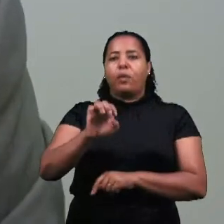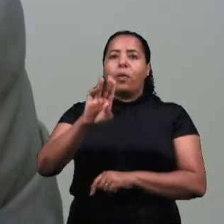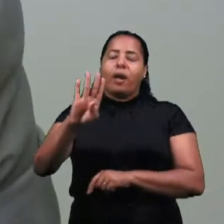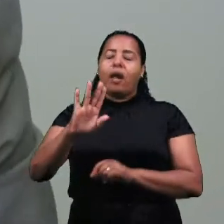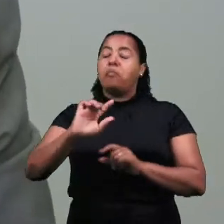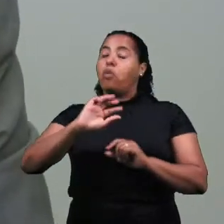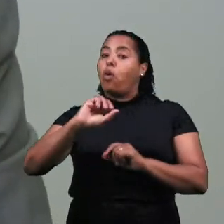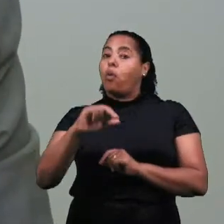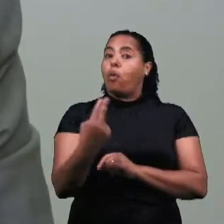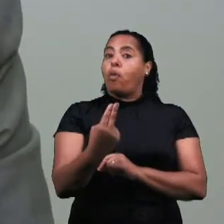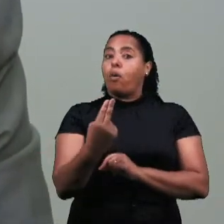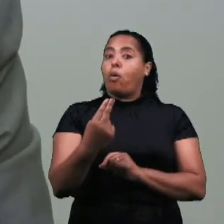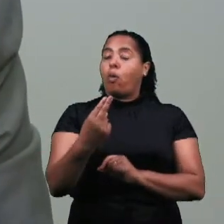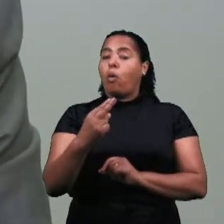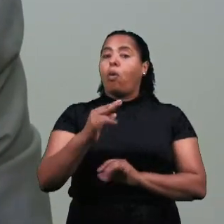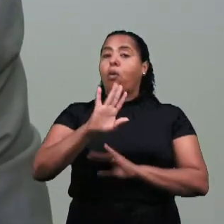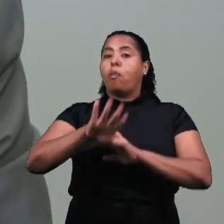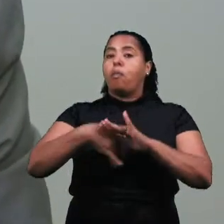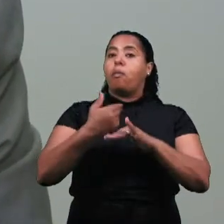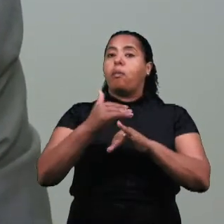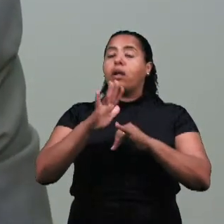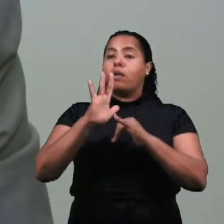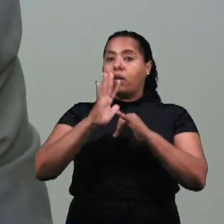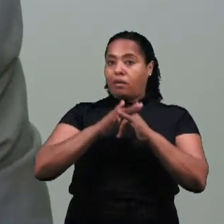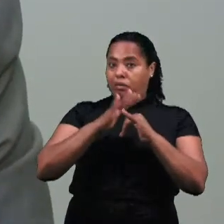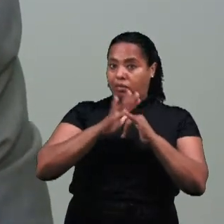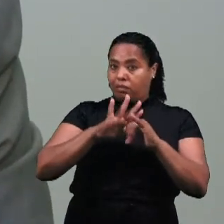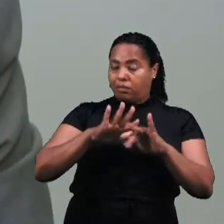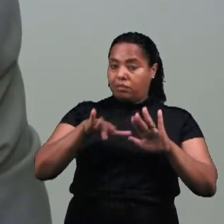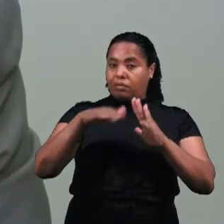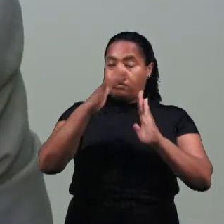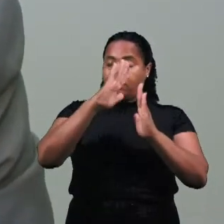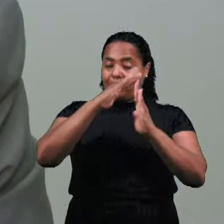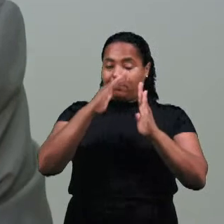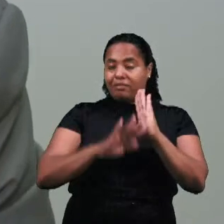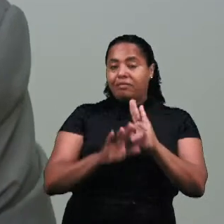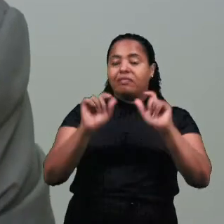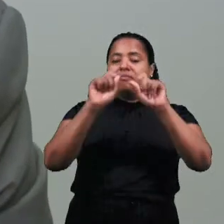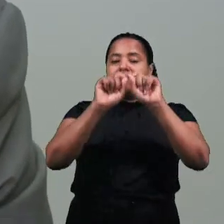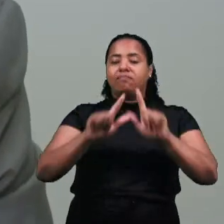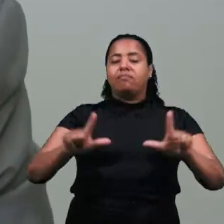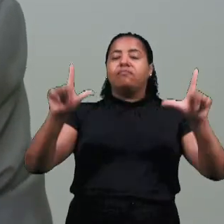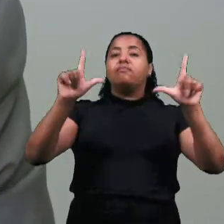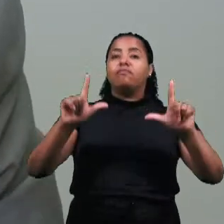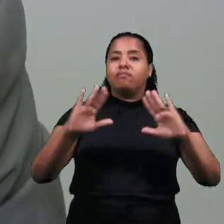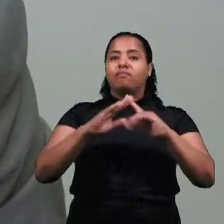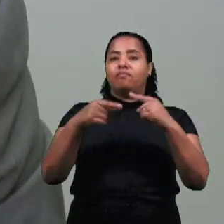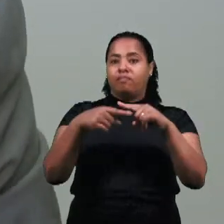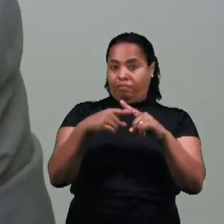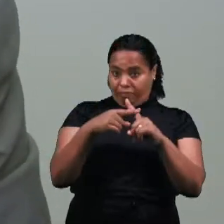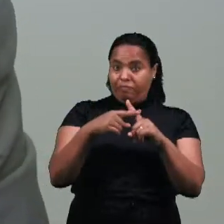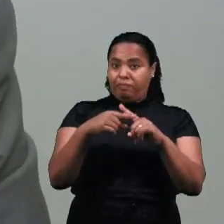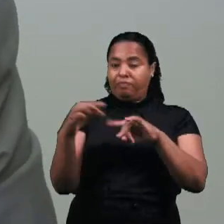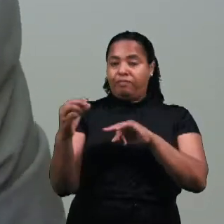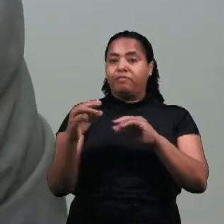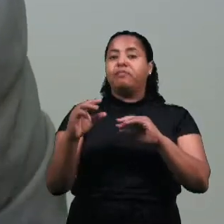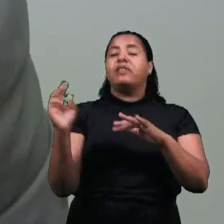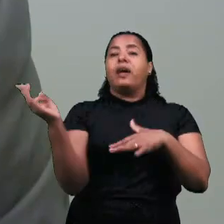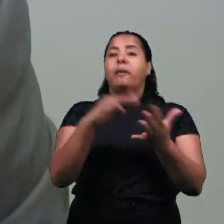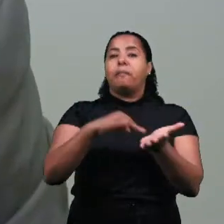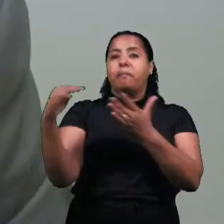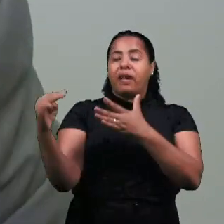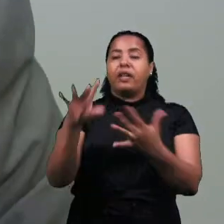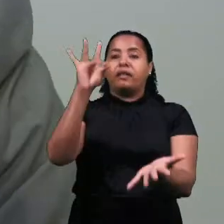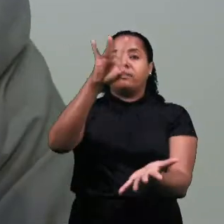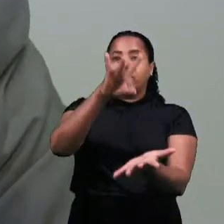YouTube. E você vai no canal do YouTube, na plataforma do YouTube, digita Igreja Cristã Maranata Oficial. Aí você entra no